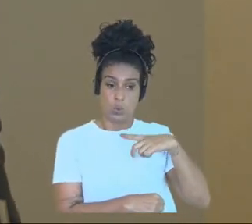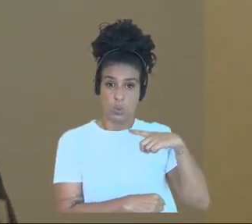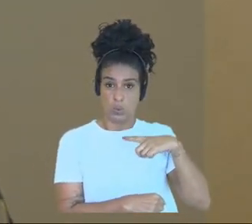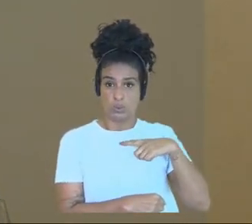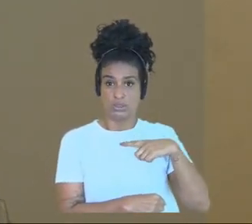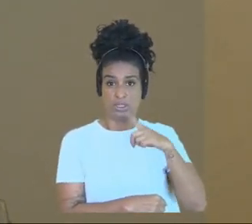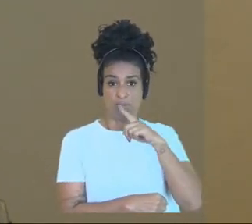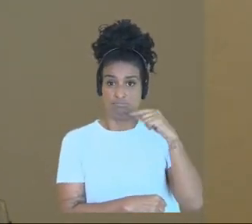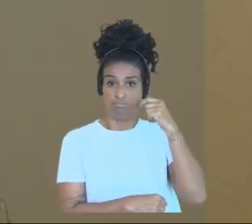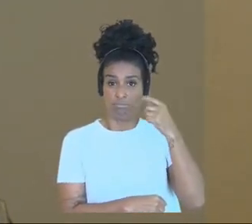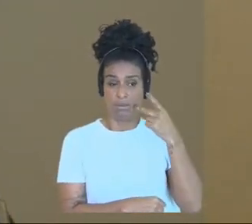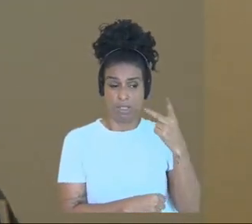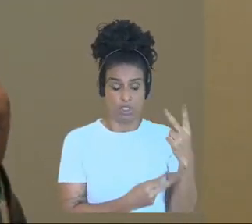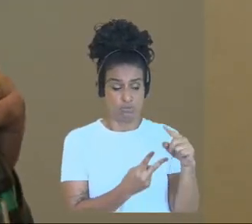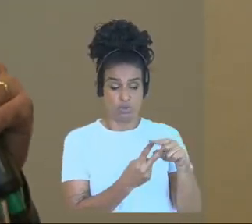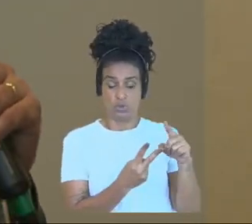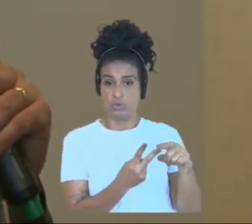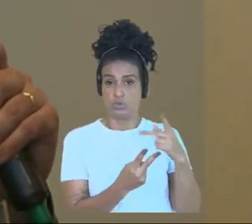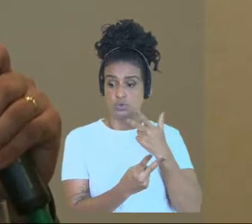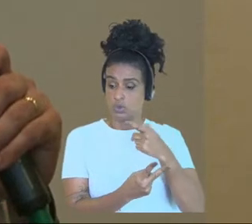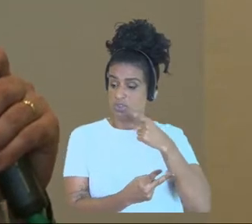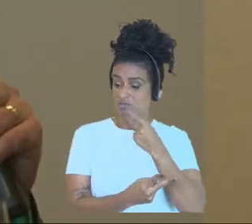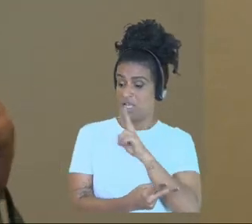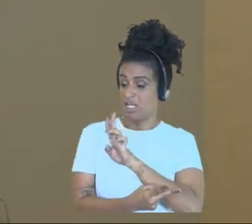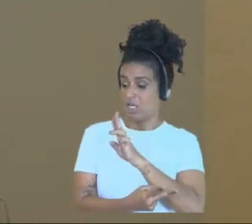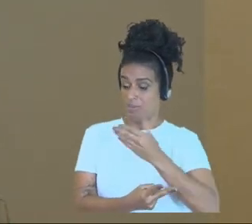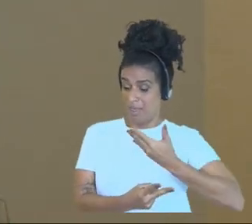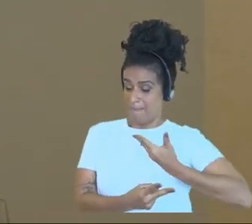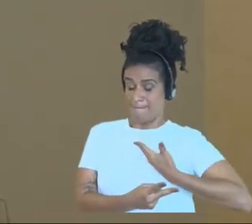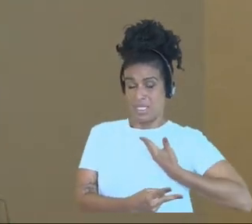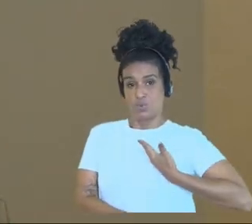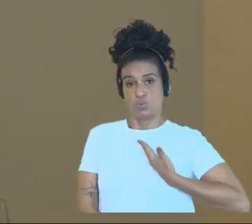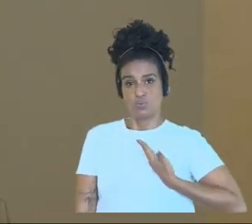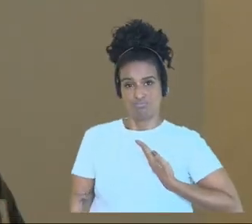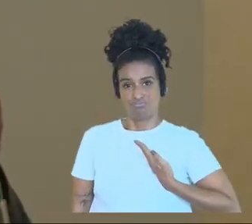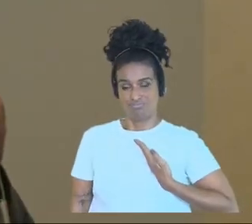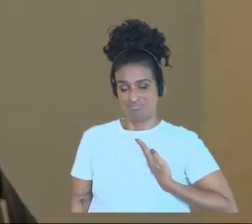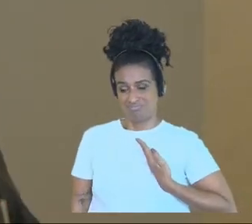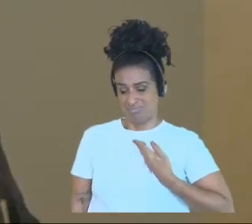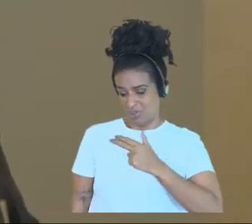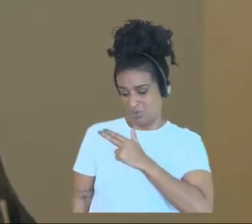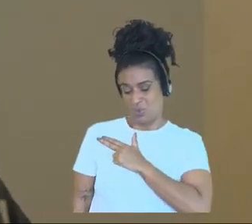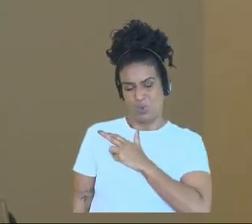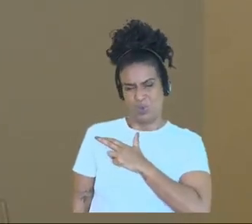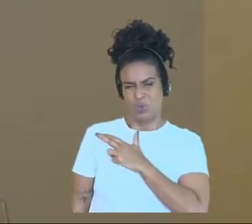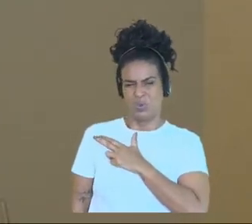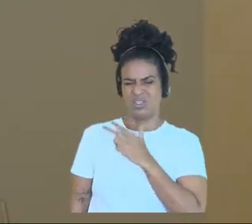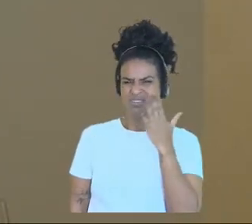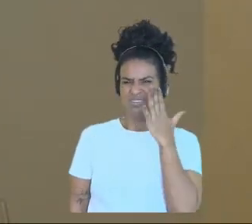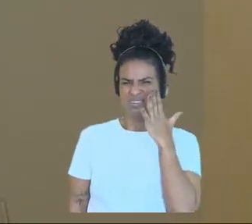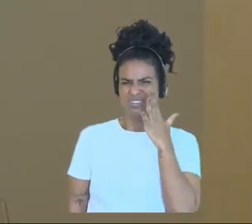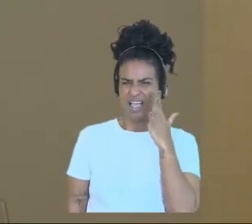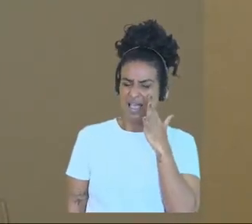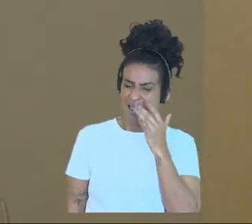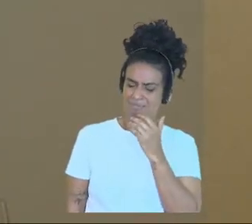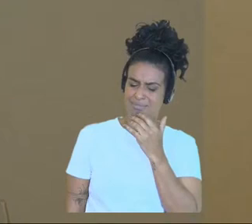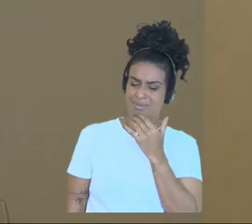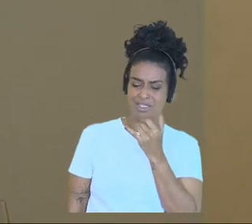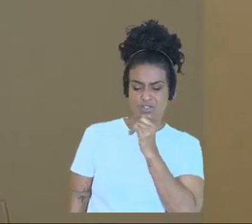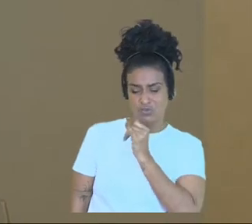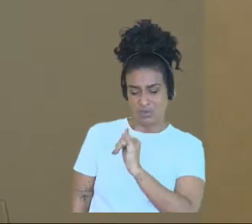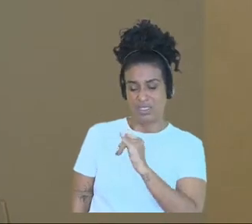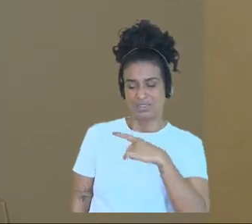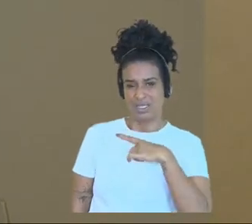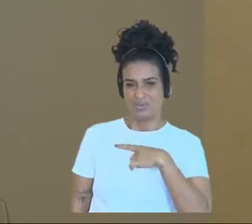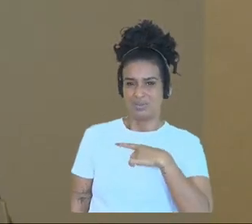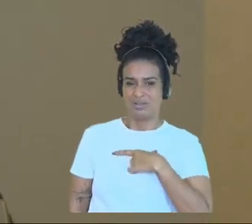Lula. Ambos o chamando de amigo, né? Então, há, claro, um charme aí também nessas mensagens. Mas